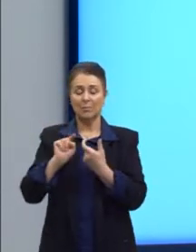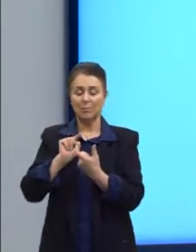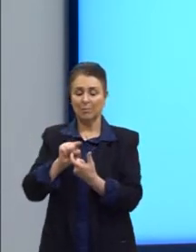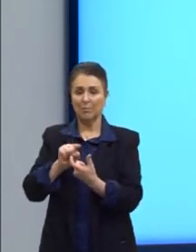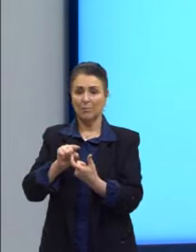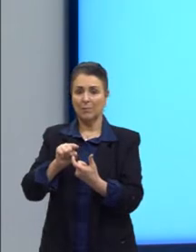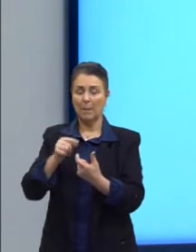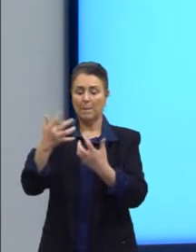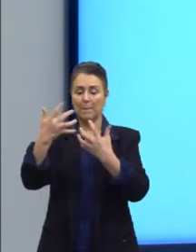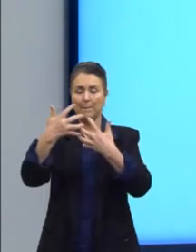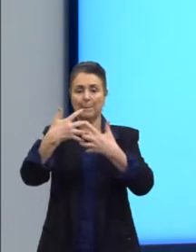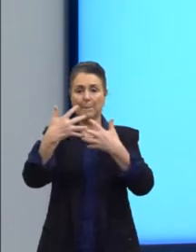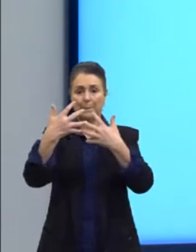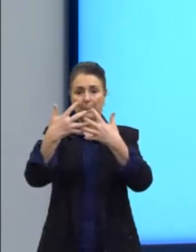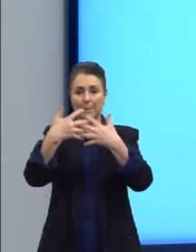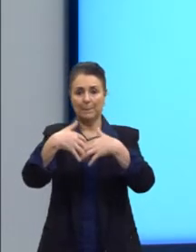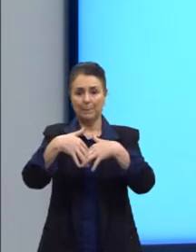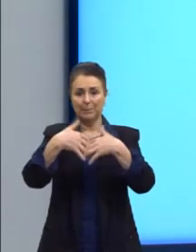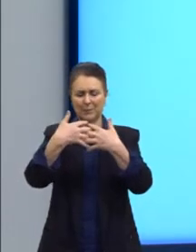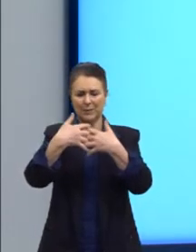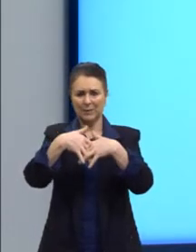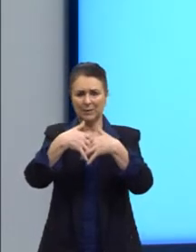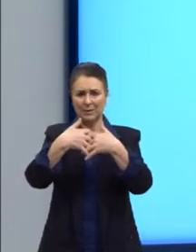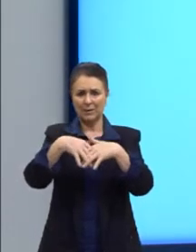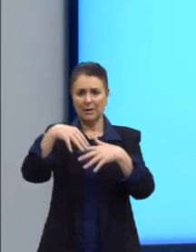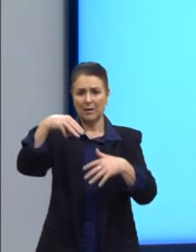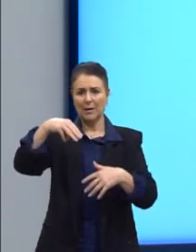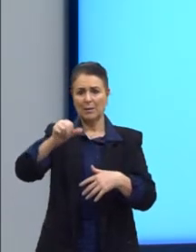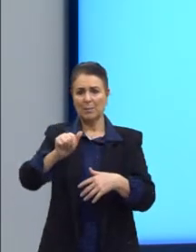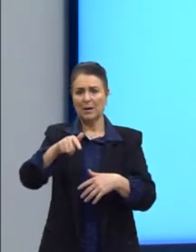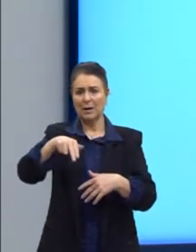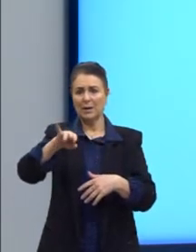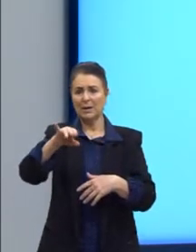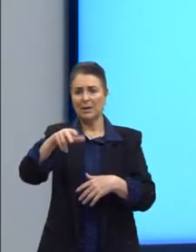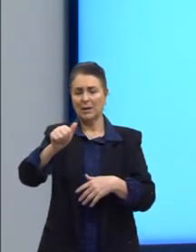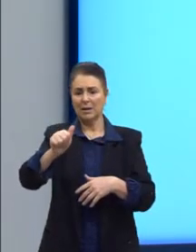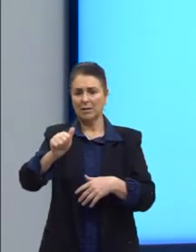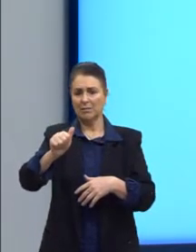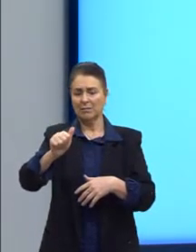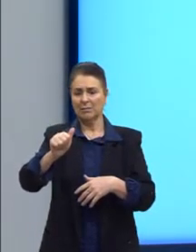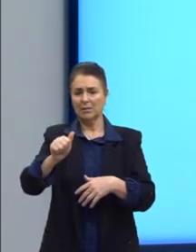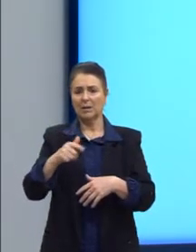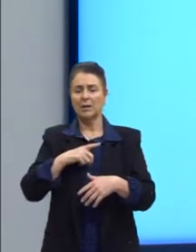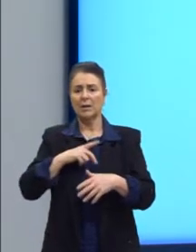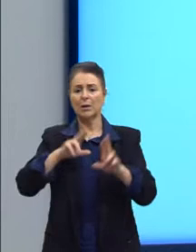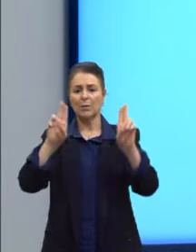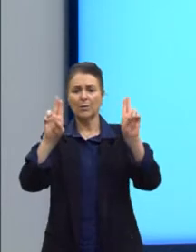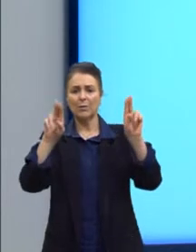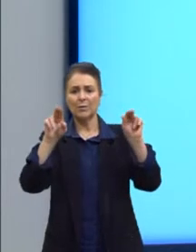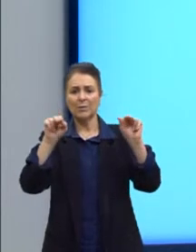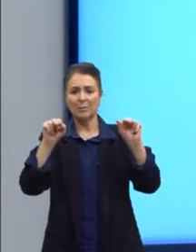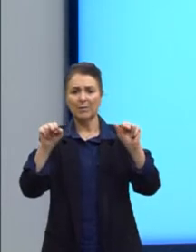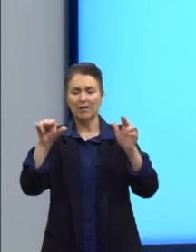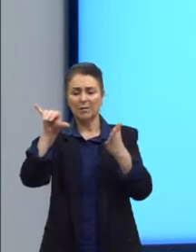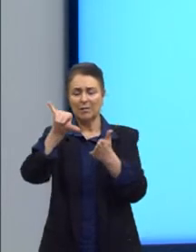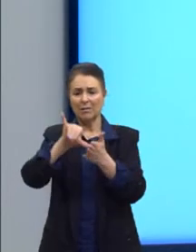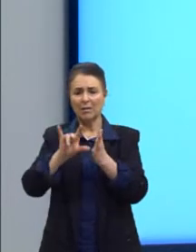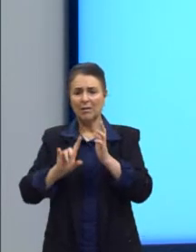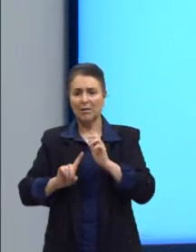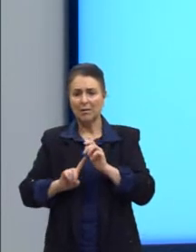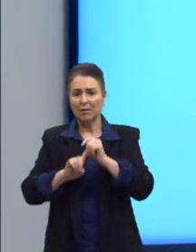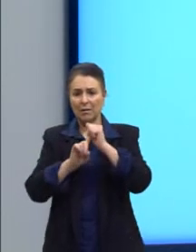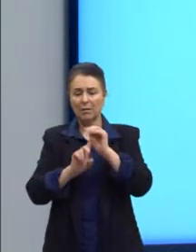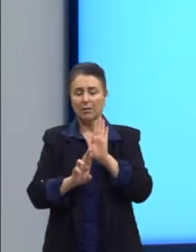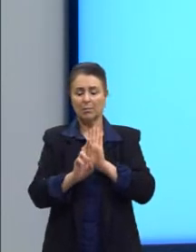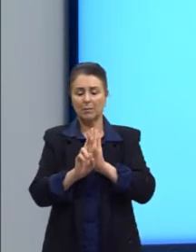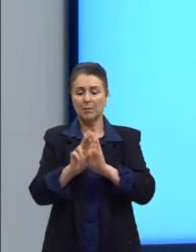palavra máquina a gente trazem o tema central do nosso poema Ou seja a gente tem uma representação de um